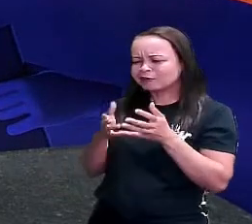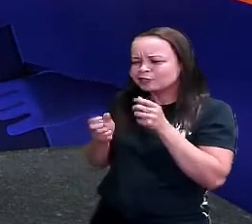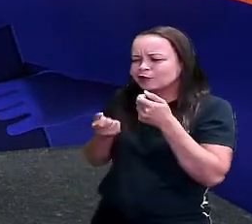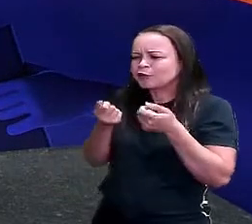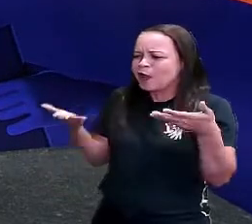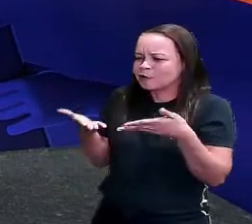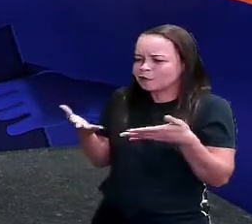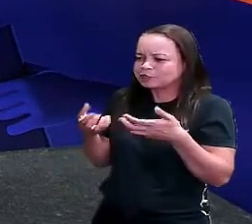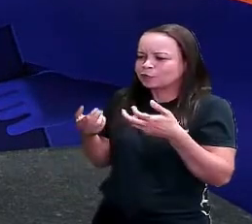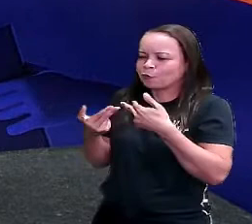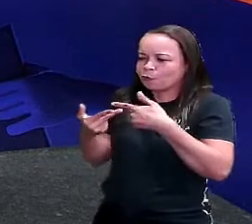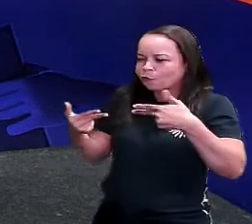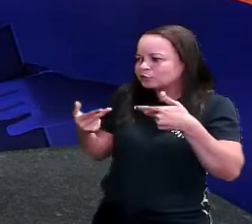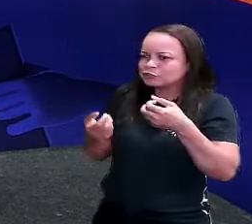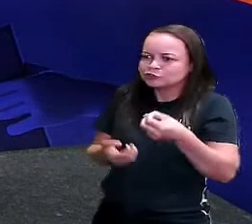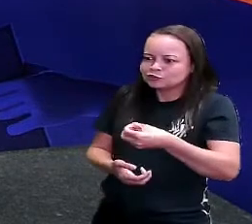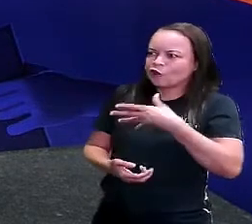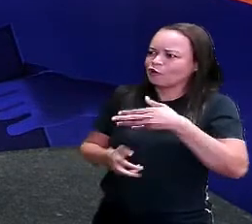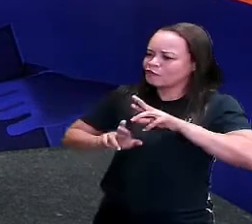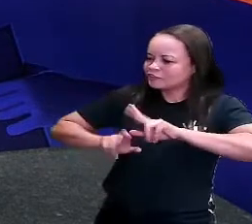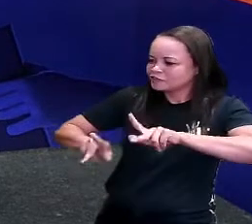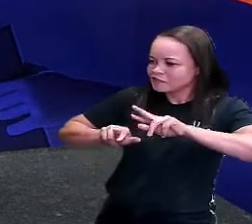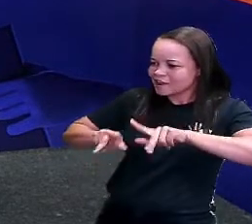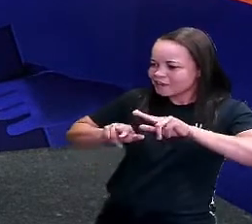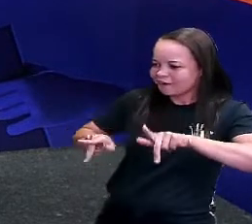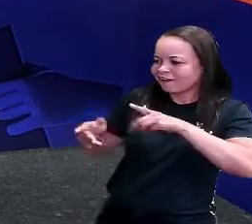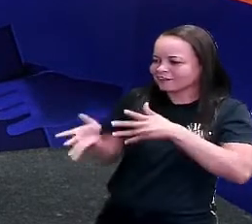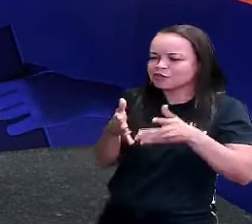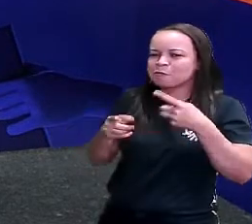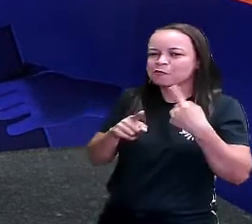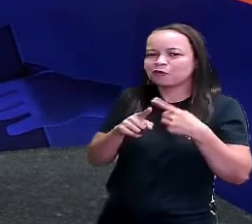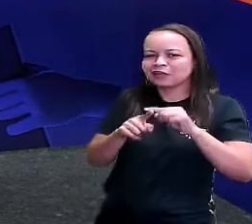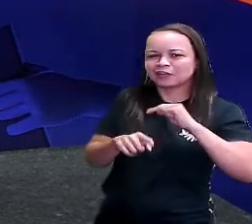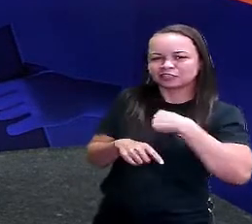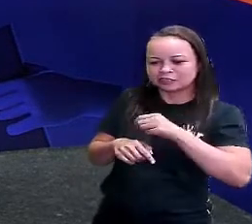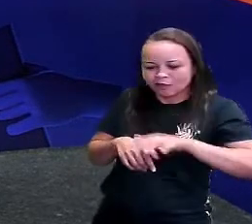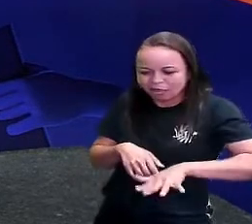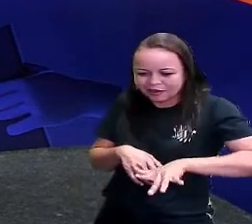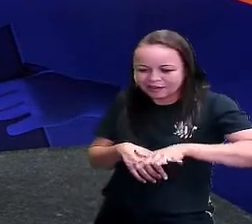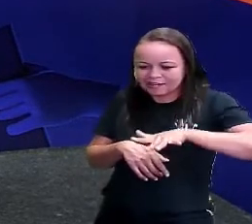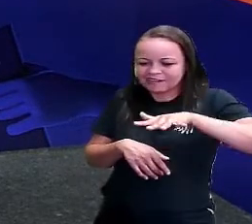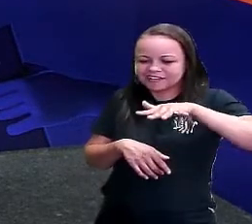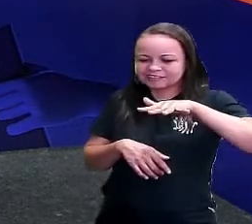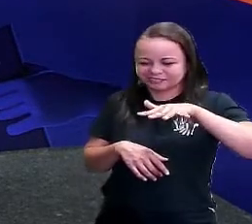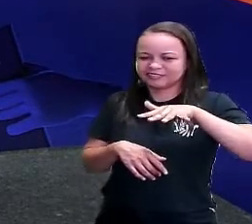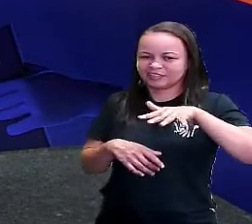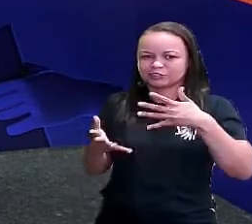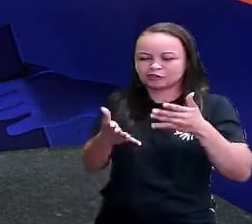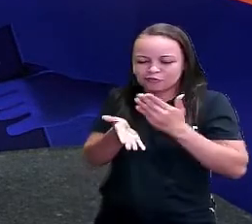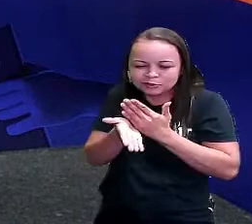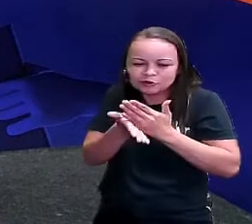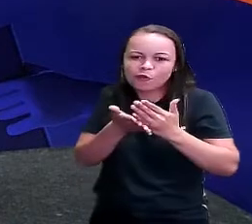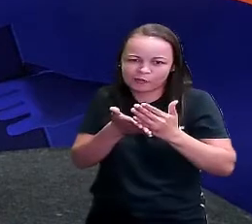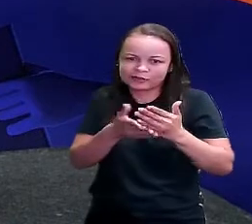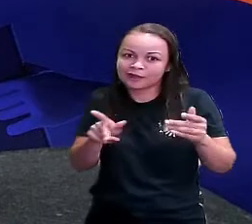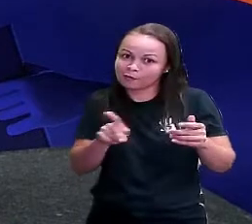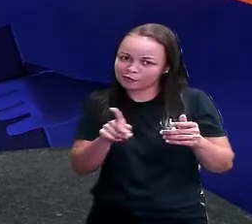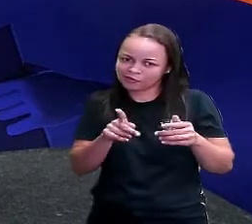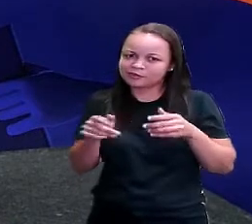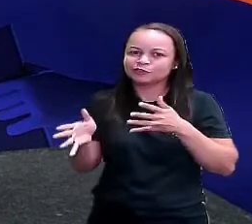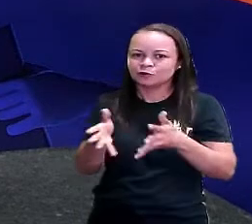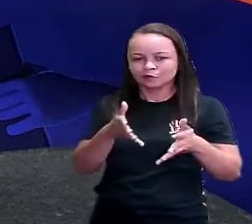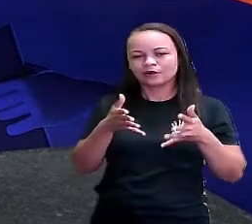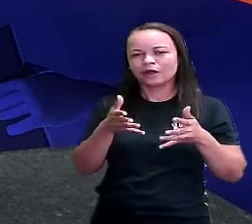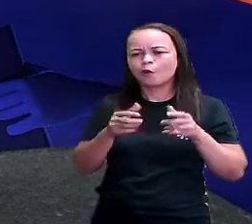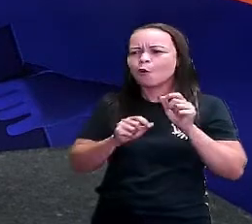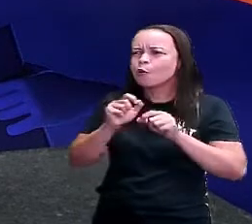coisas novas, diferentes, porque a gente tá crescendo, não é isso? Então vamos começar, né, Elisângela? Hoje a aula é de quê mesmo?